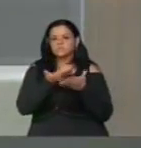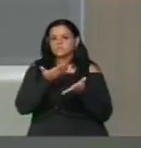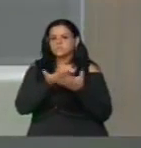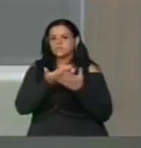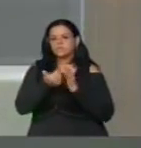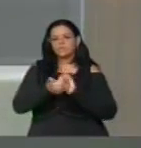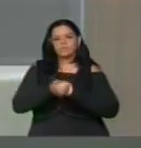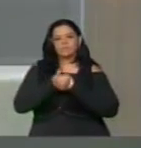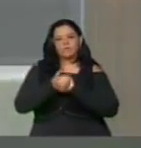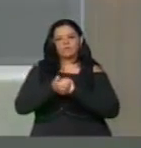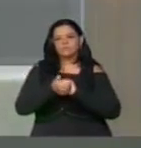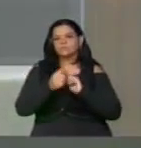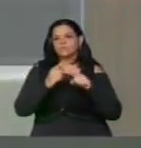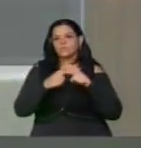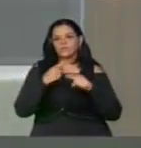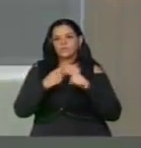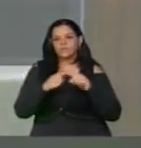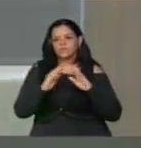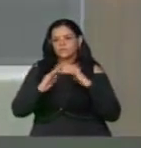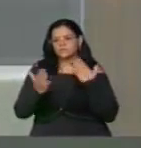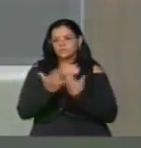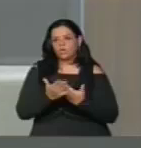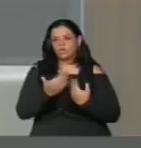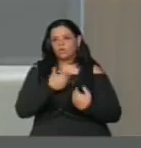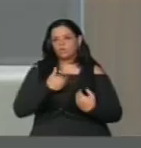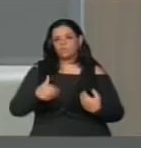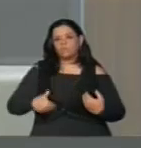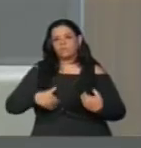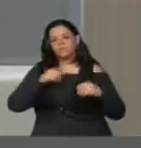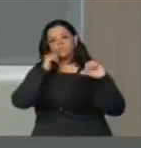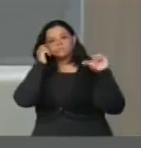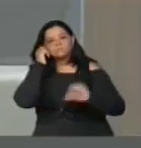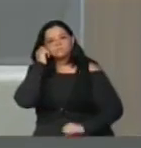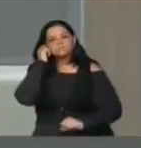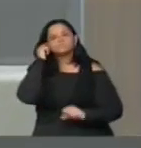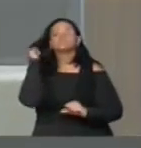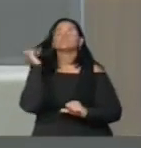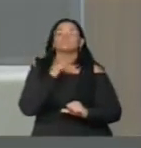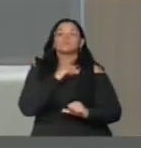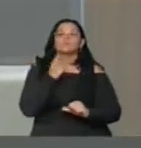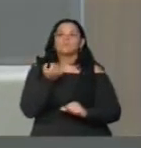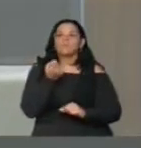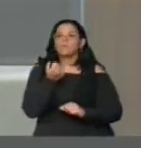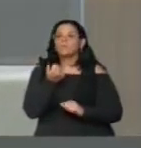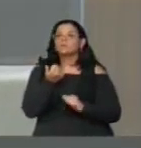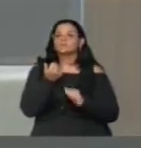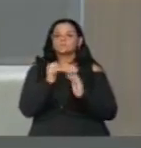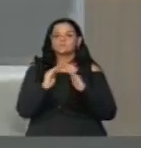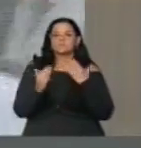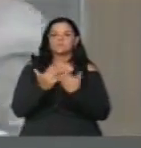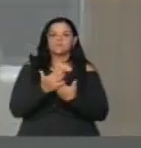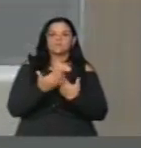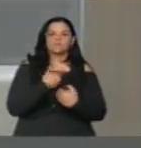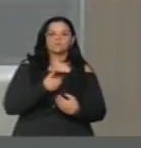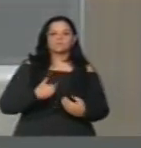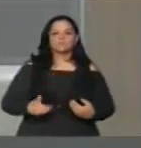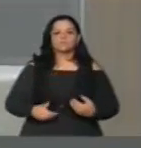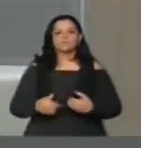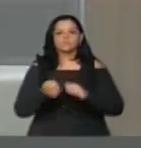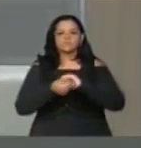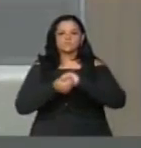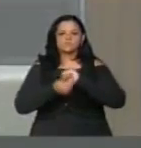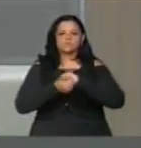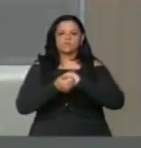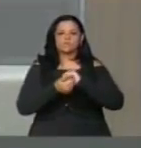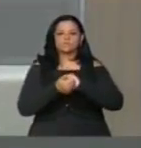qualidade. E a verdade é que existem poucas escolas públicas de qualidade. A educação no Brasil sofre